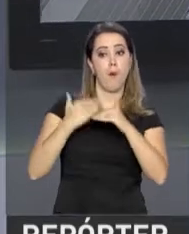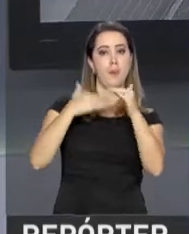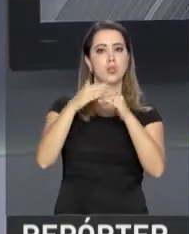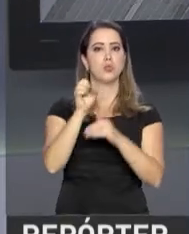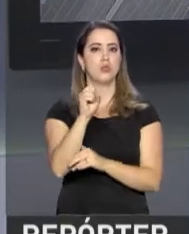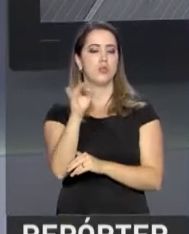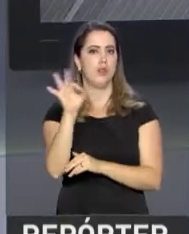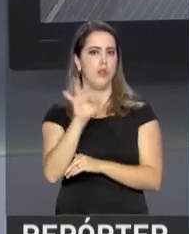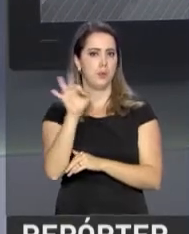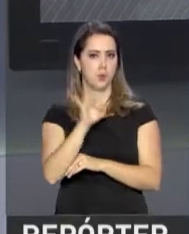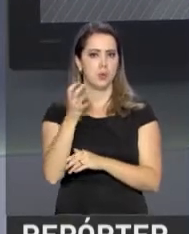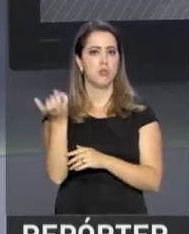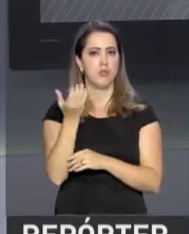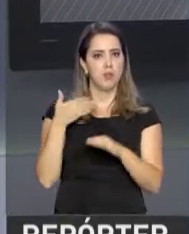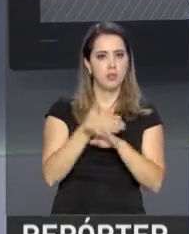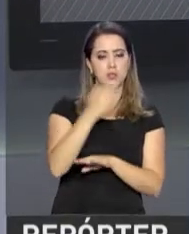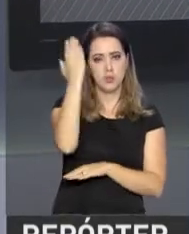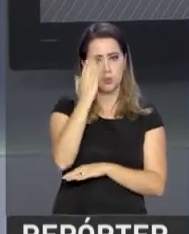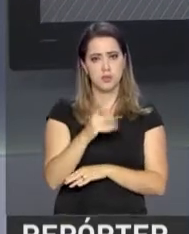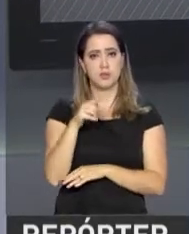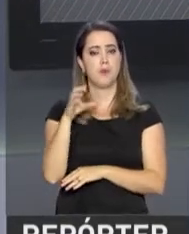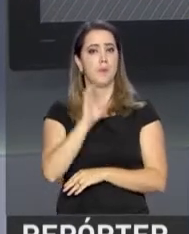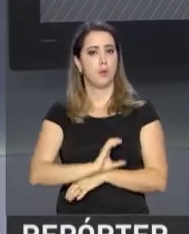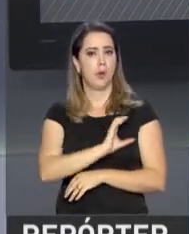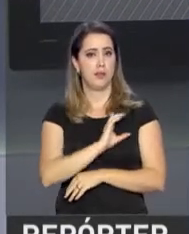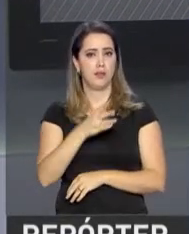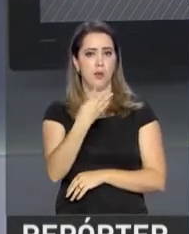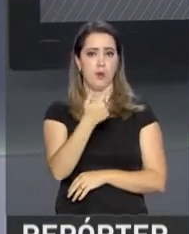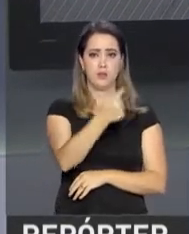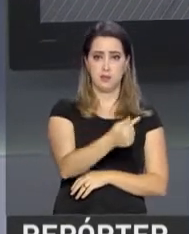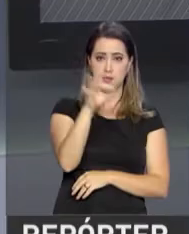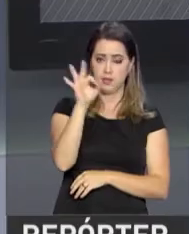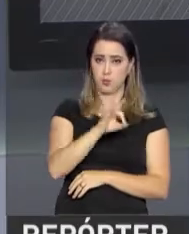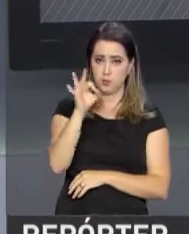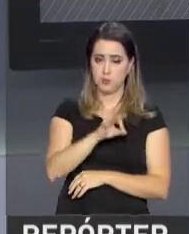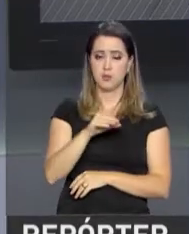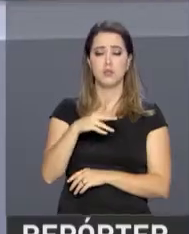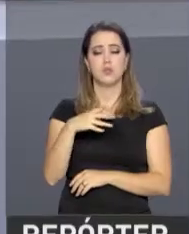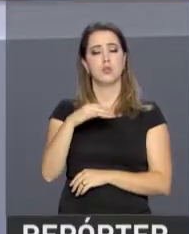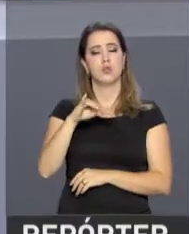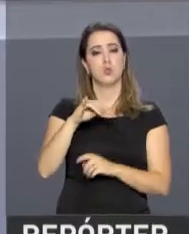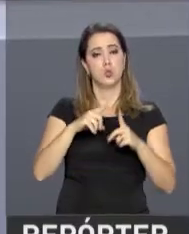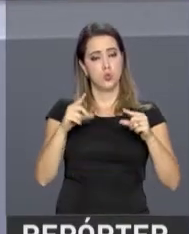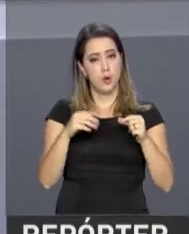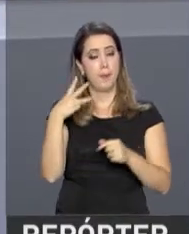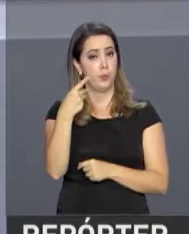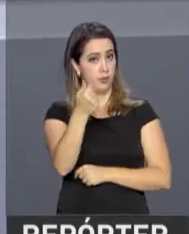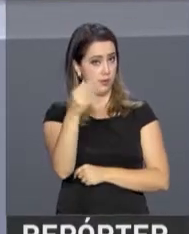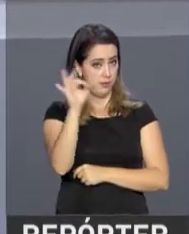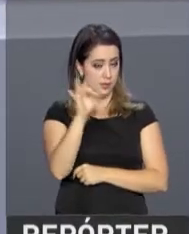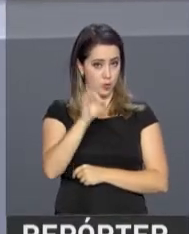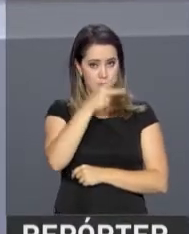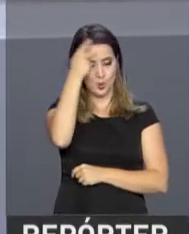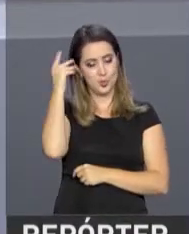nos pedidos no canadá 47% e no japão 37% este mesmo ministério da